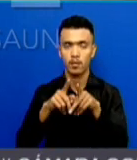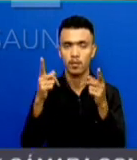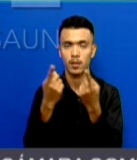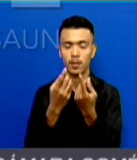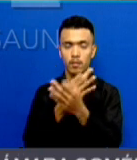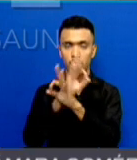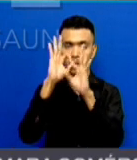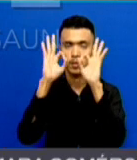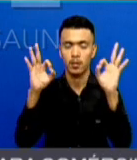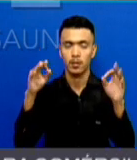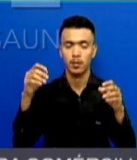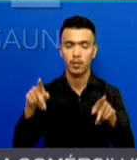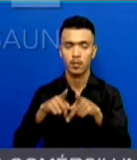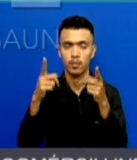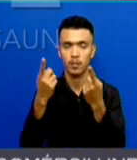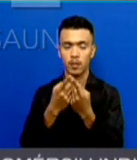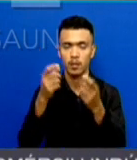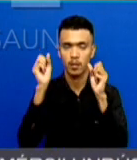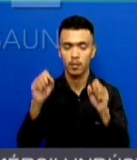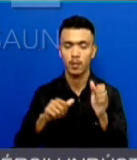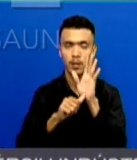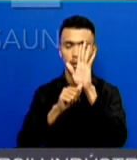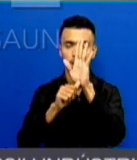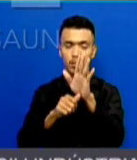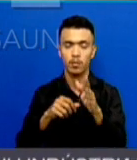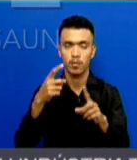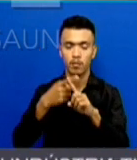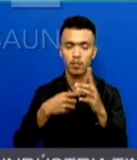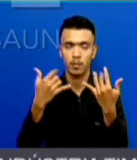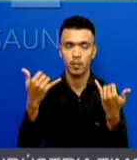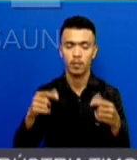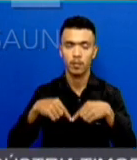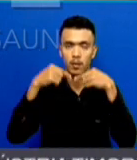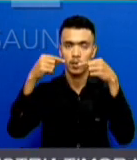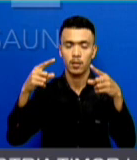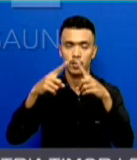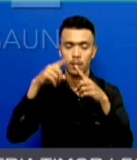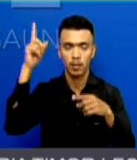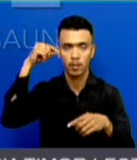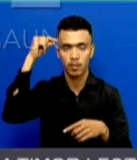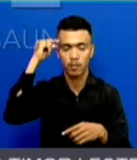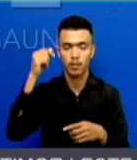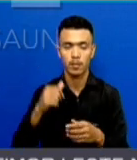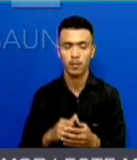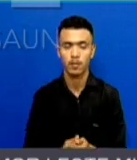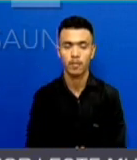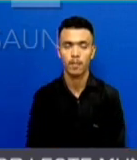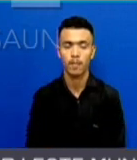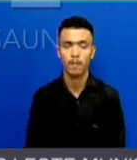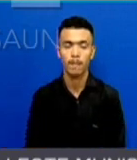obra refere, nune empresa bele relata ia fulang ne, Hodi entrega ba governo. Capela ka